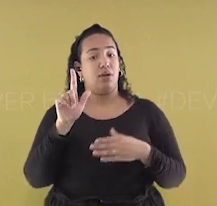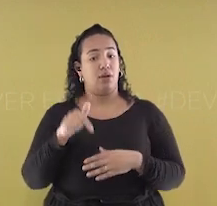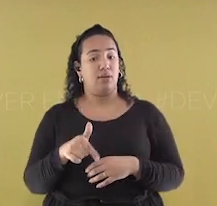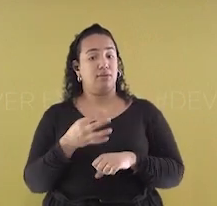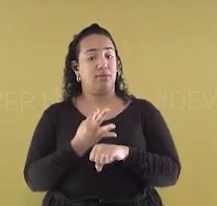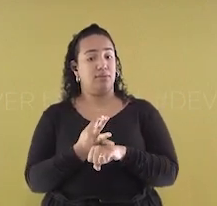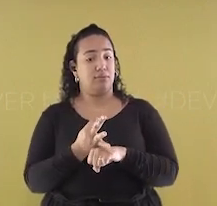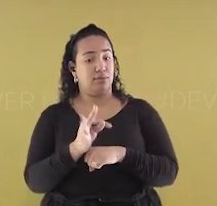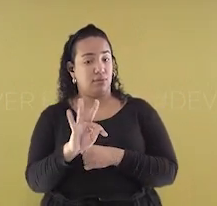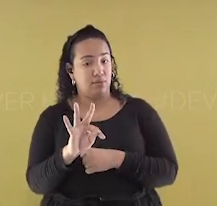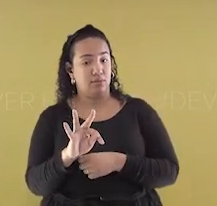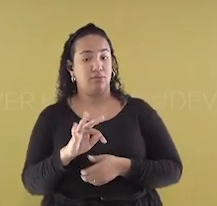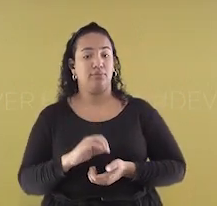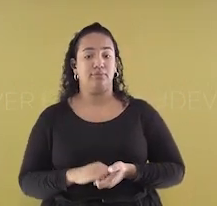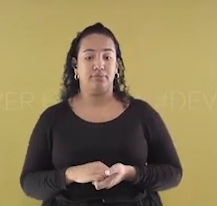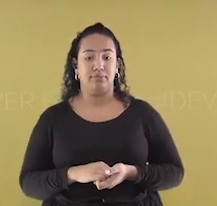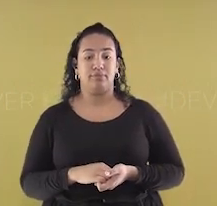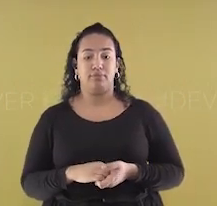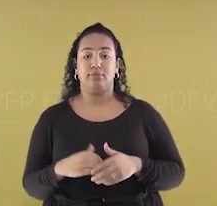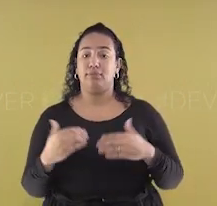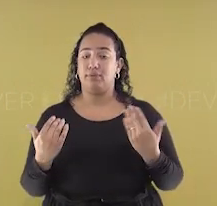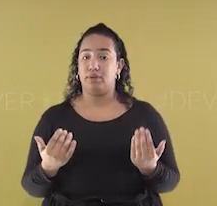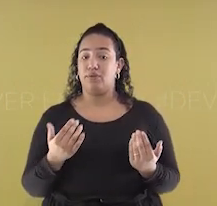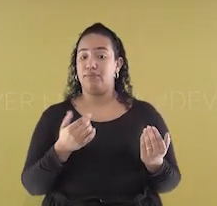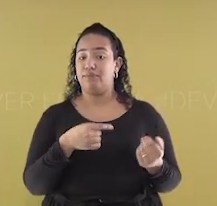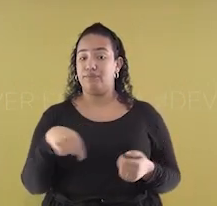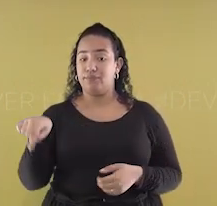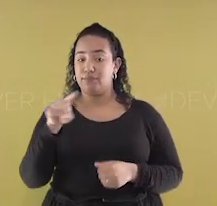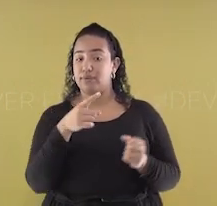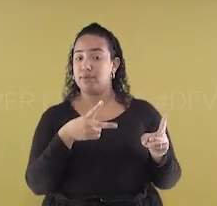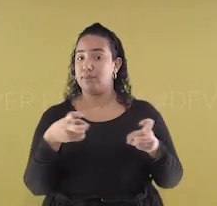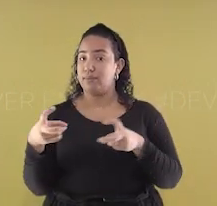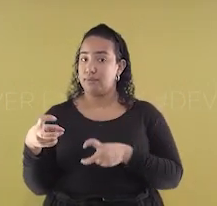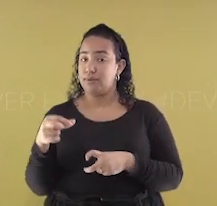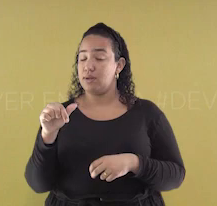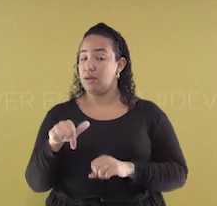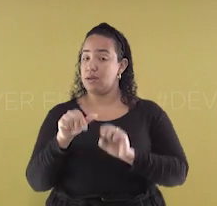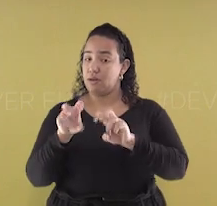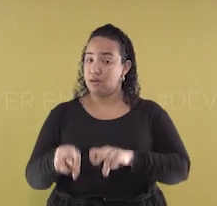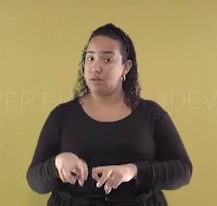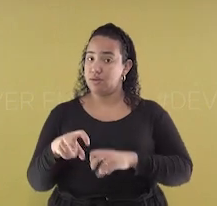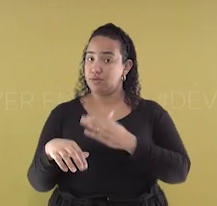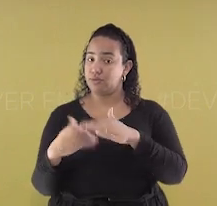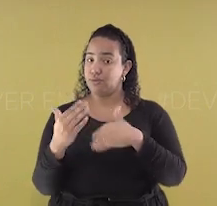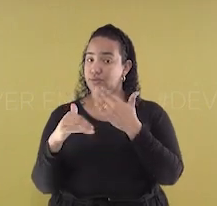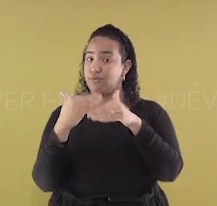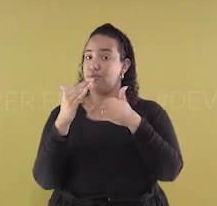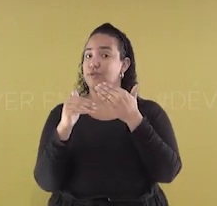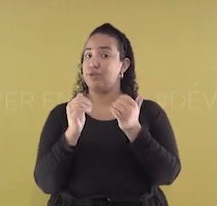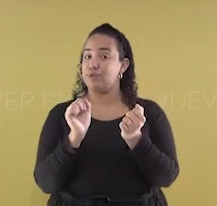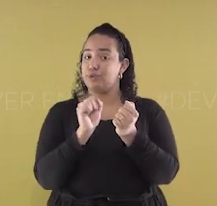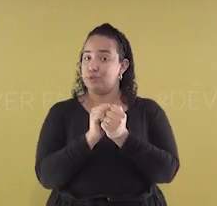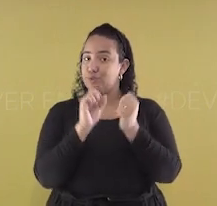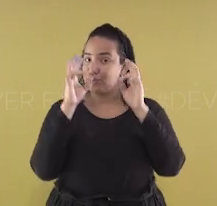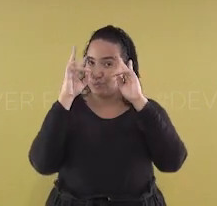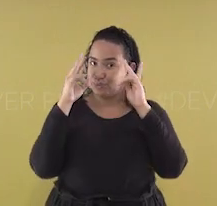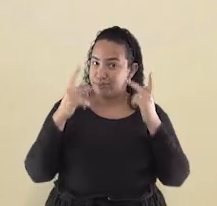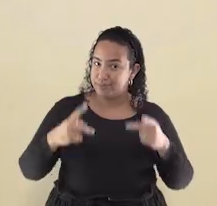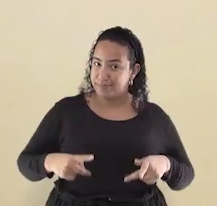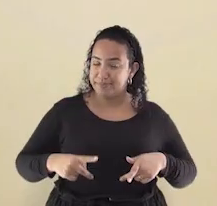bem tecnológicas até. E com isso a gente percebe a evolução da agricultura junto com a evolução da